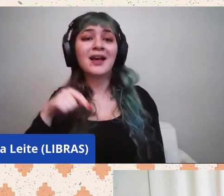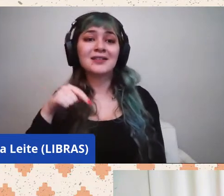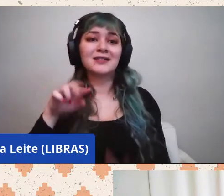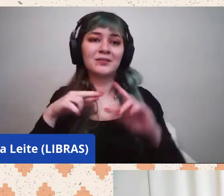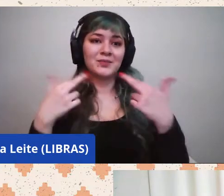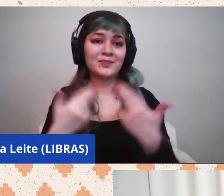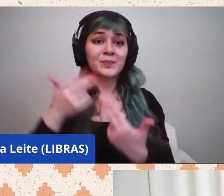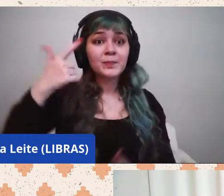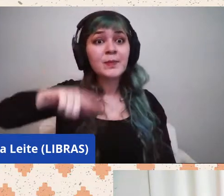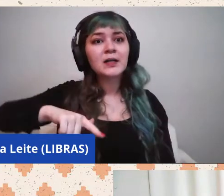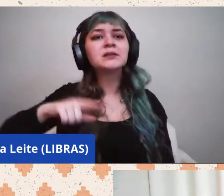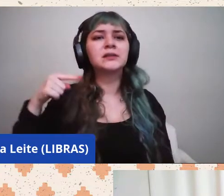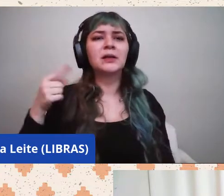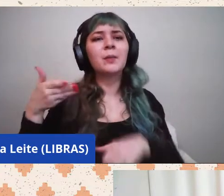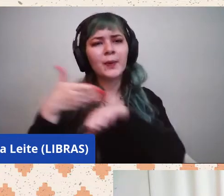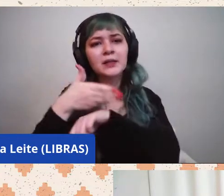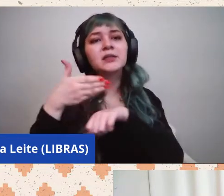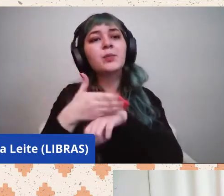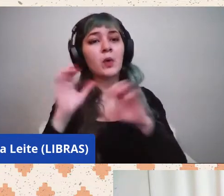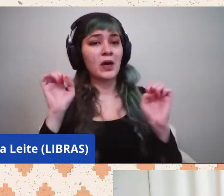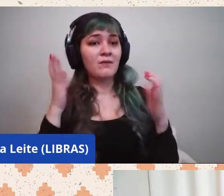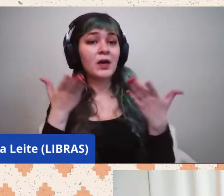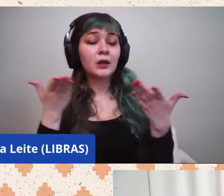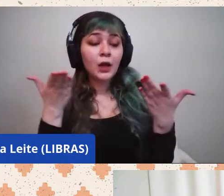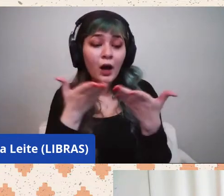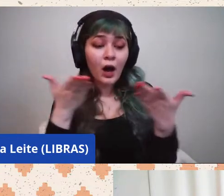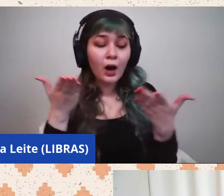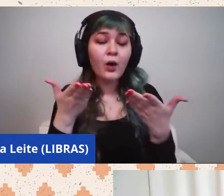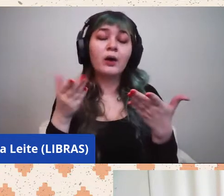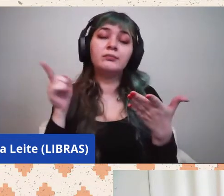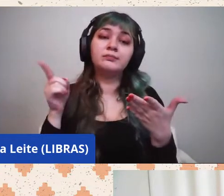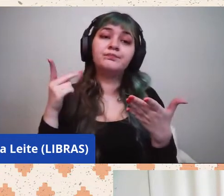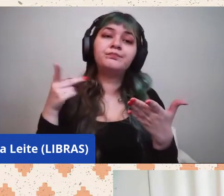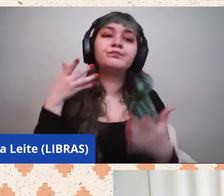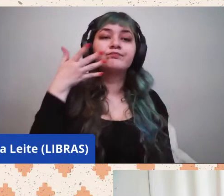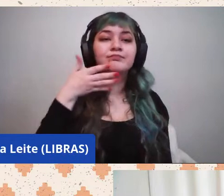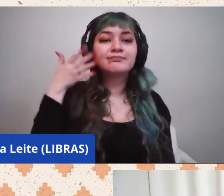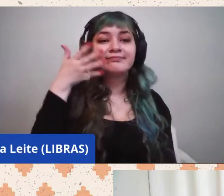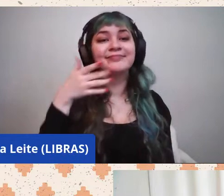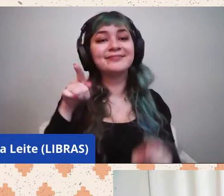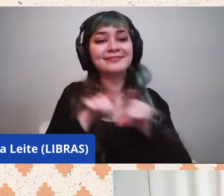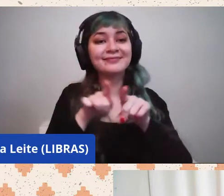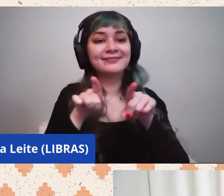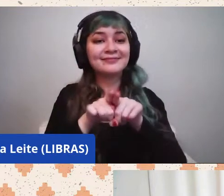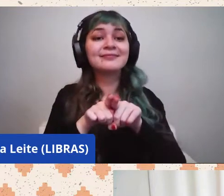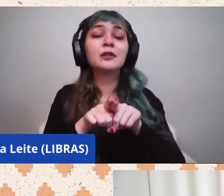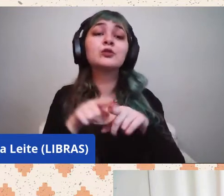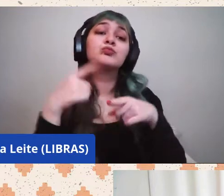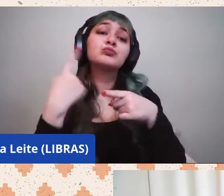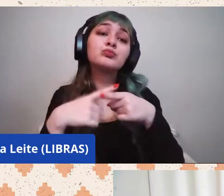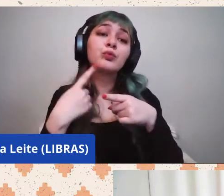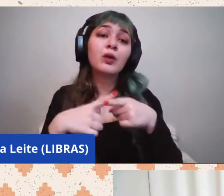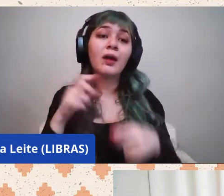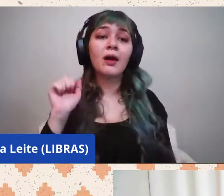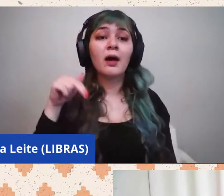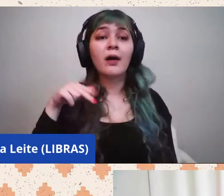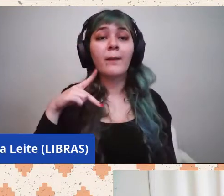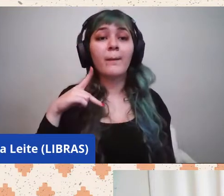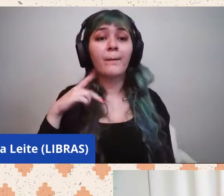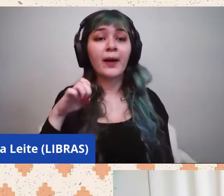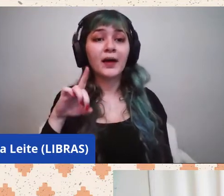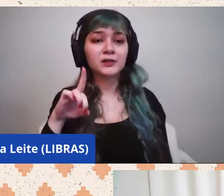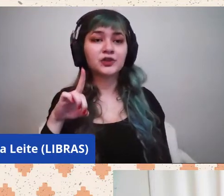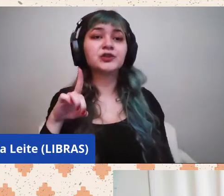esteve conosco ao longo do evento e agora ela vai trazer para nós a contribuição dela aqui, justo porque a ANPEd também fez